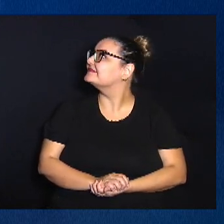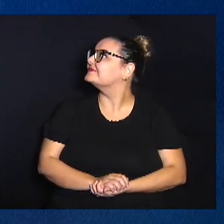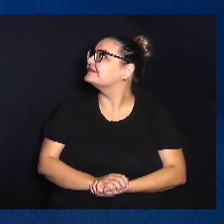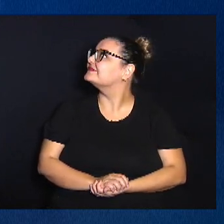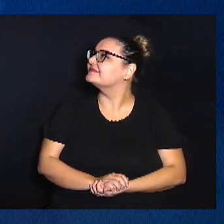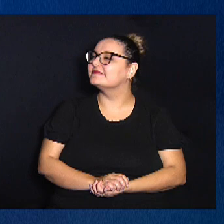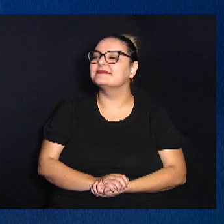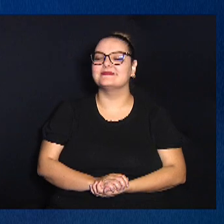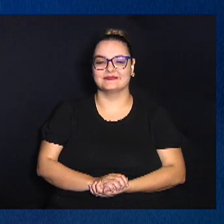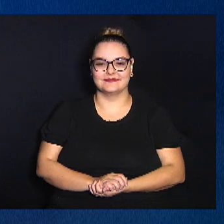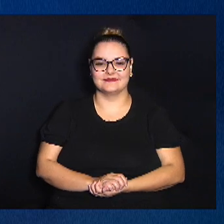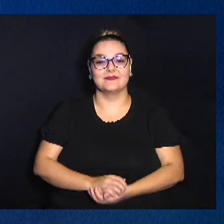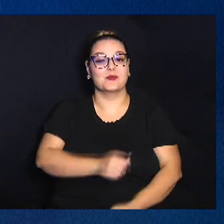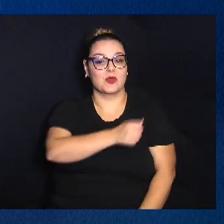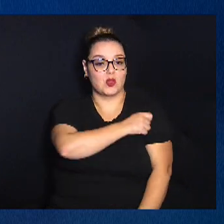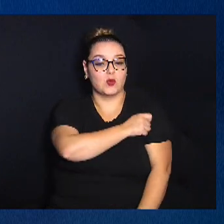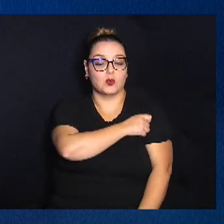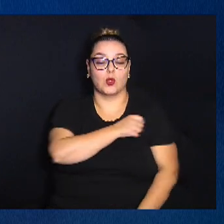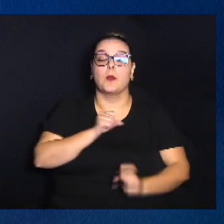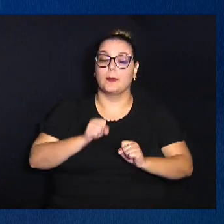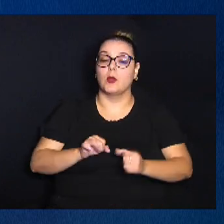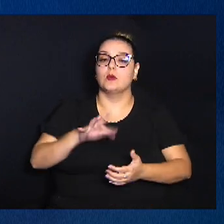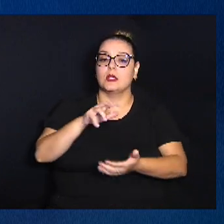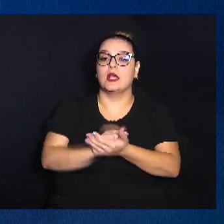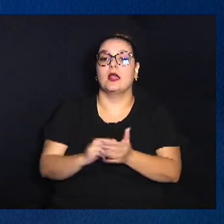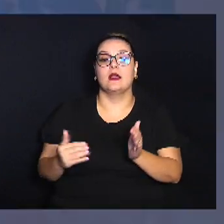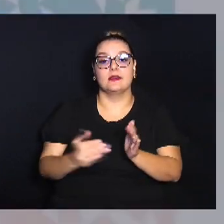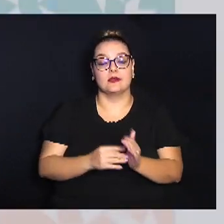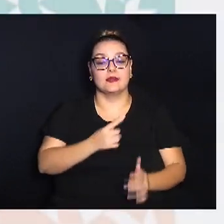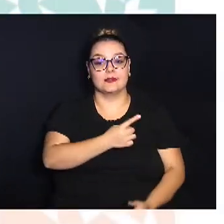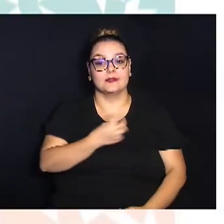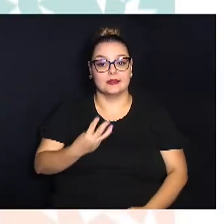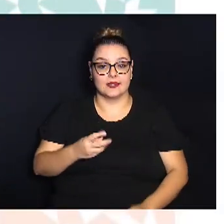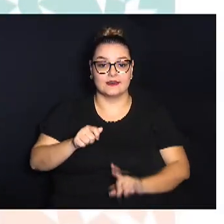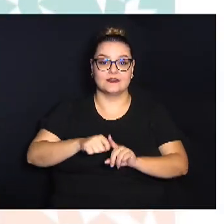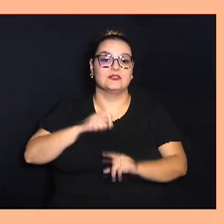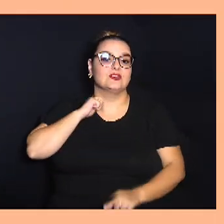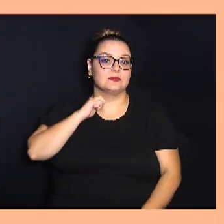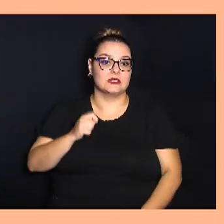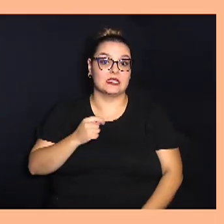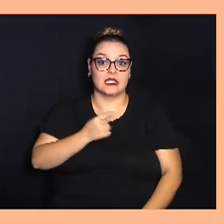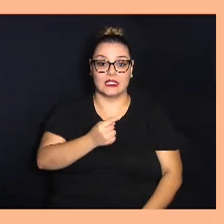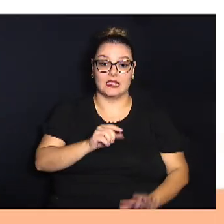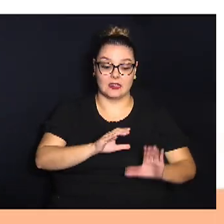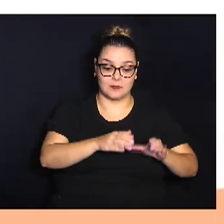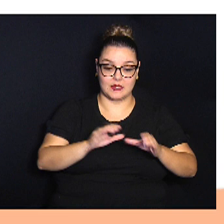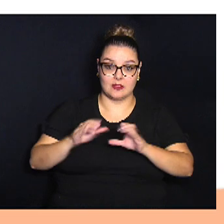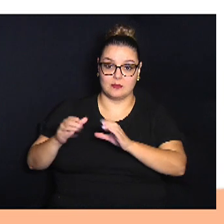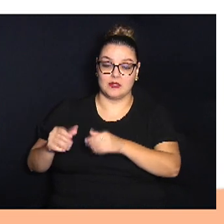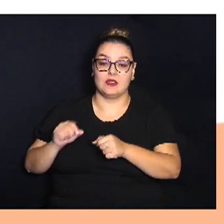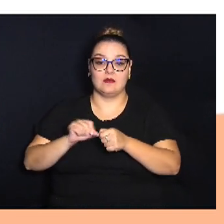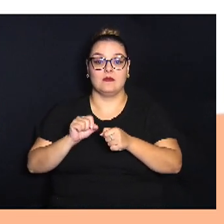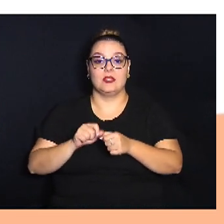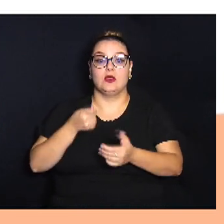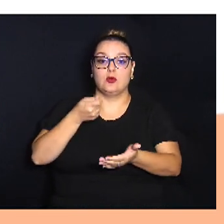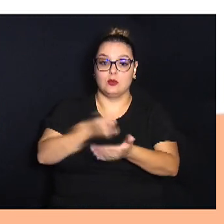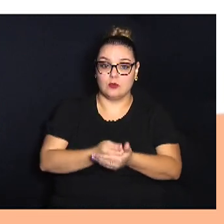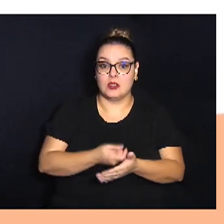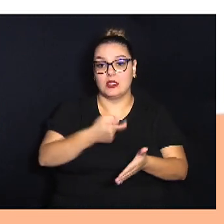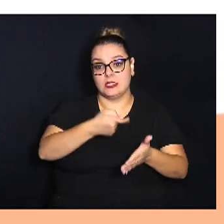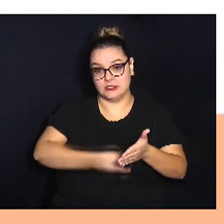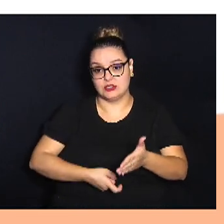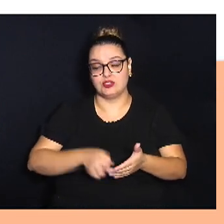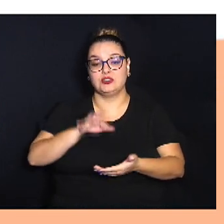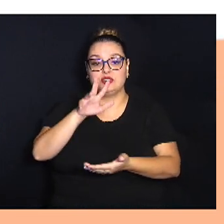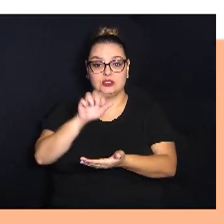www.olimpiada.ime.unicamp.br. Os estudantes podem se inscrever até o dia 13 de abril. Cada equipe deve realizar o pagamento de uma taxa de